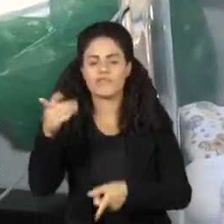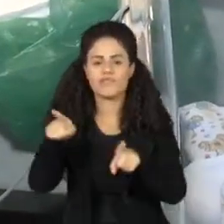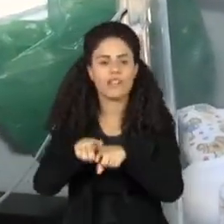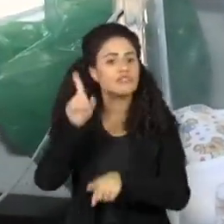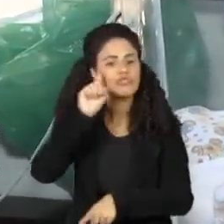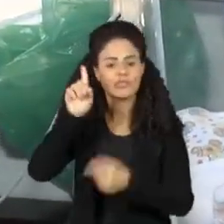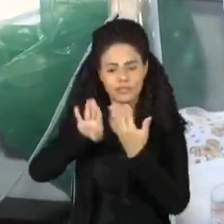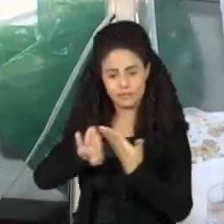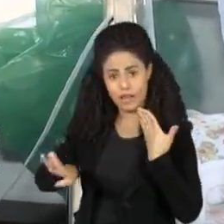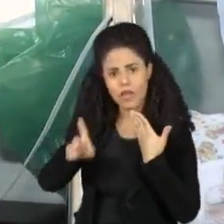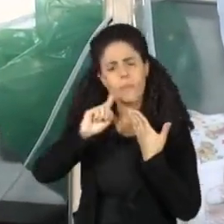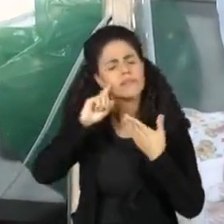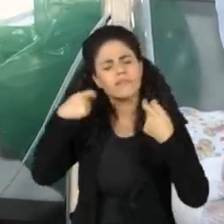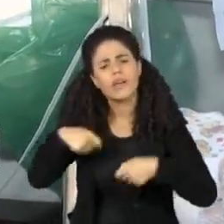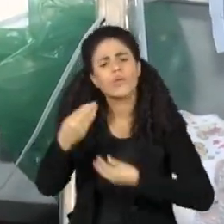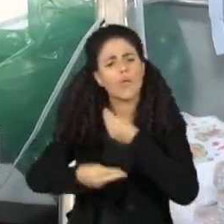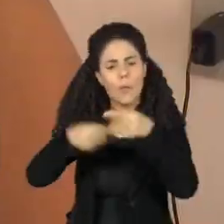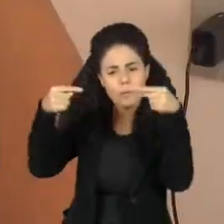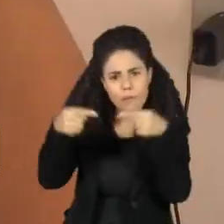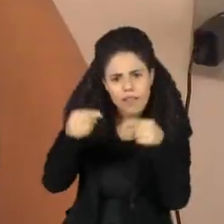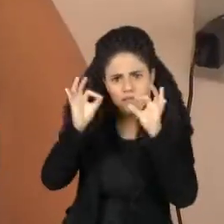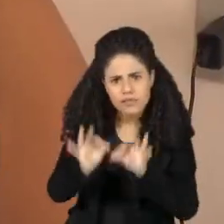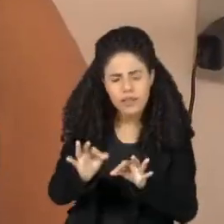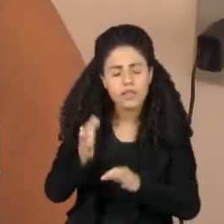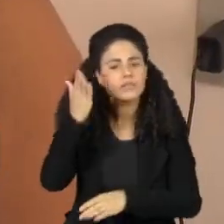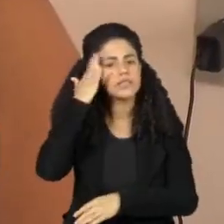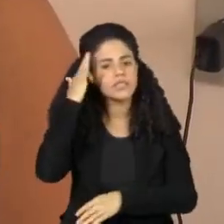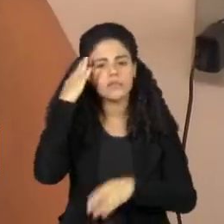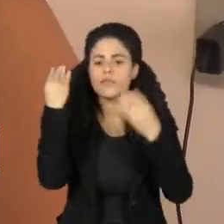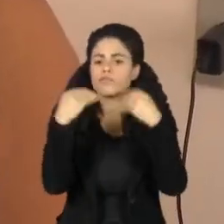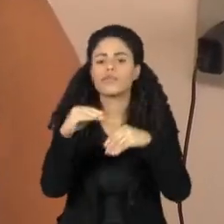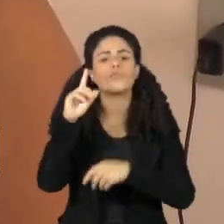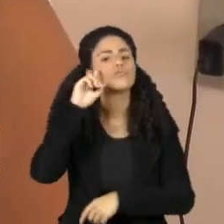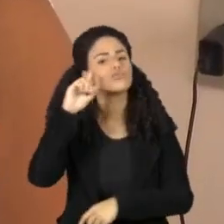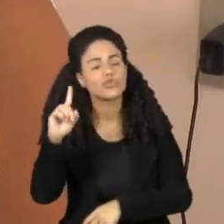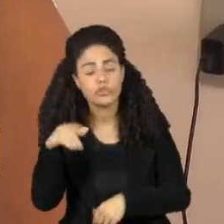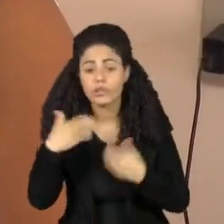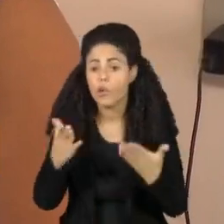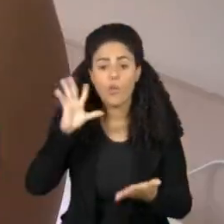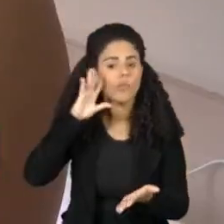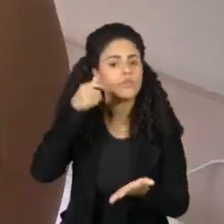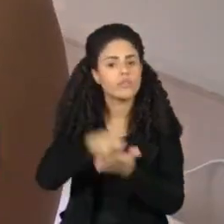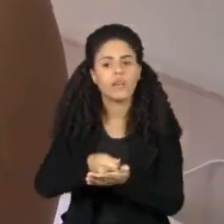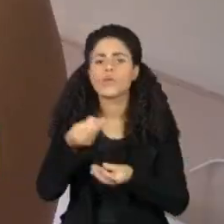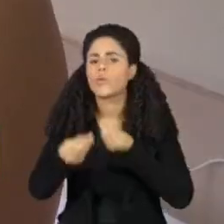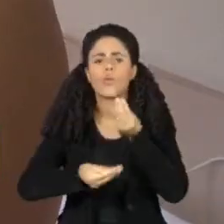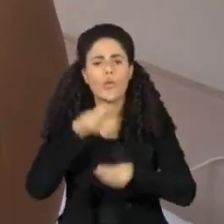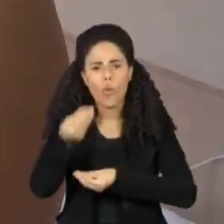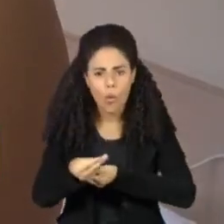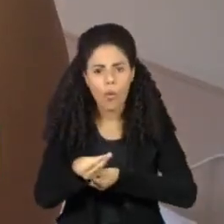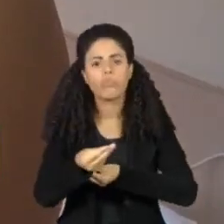se tenha a efetividade dessa decisão, precisa haver a publicação dessa decisão no